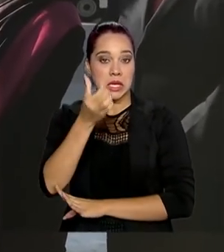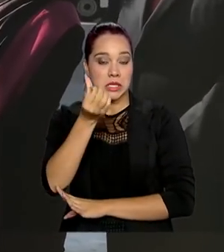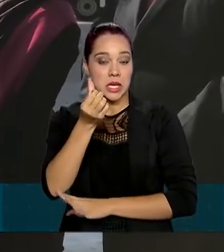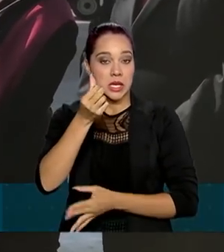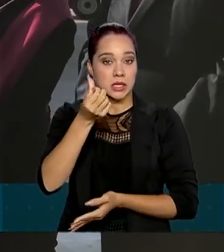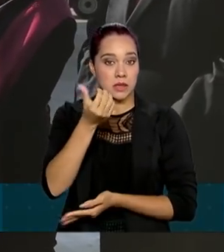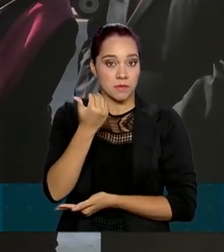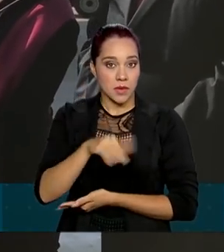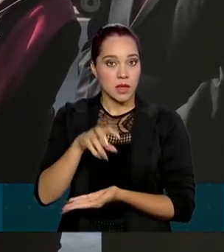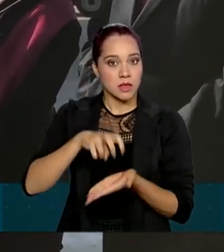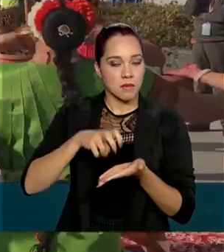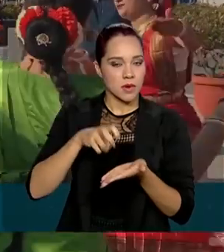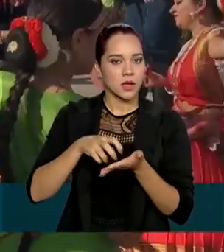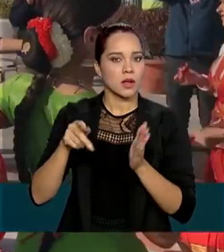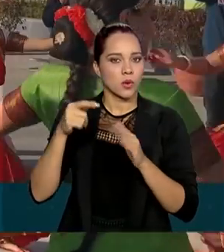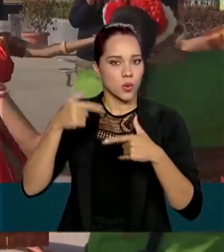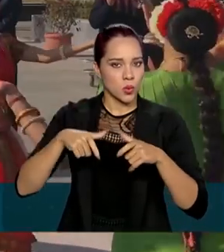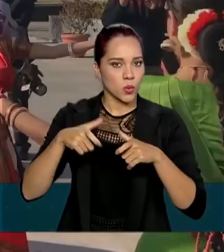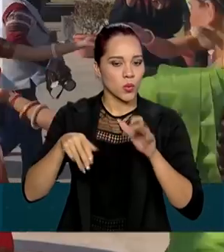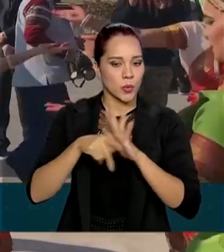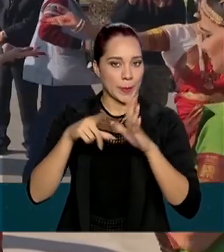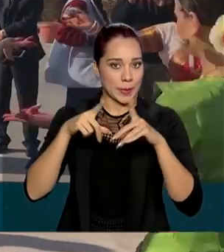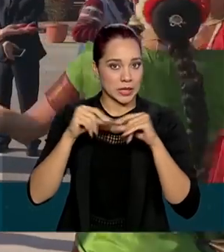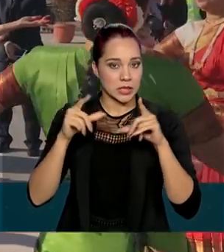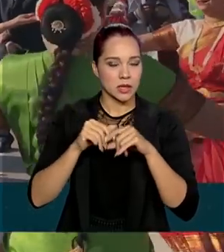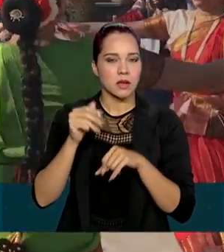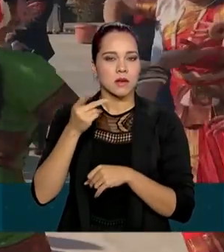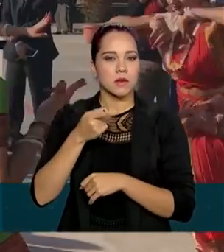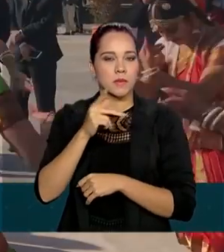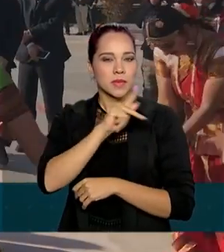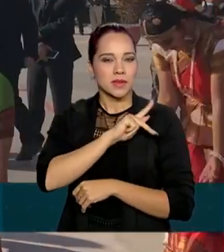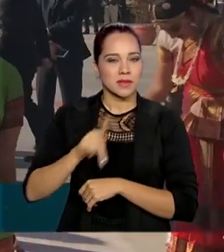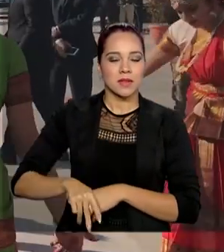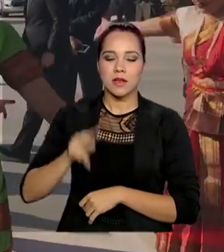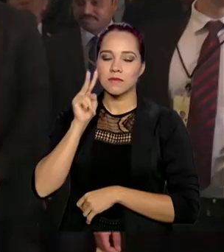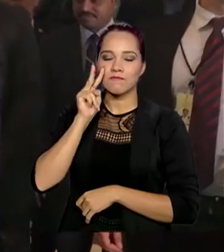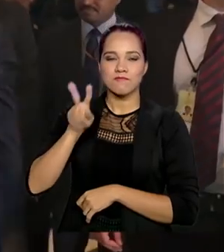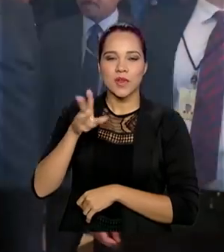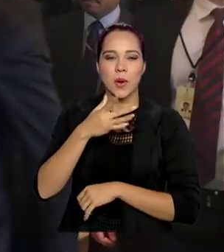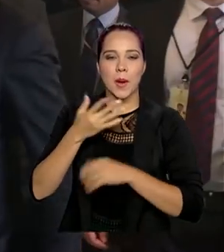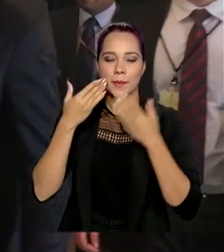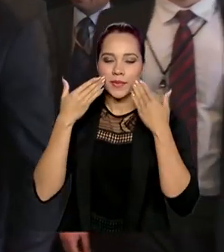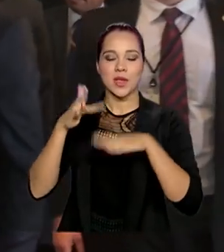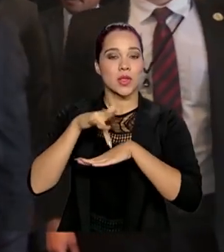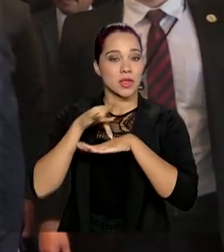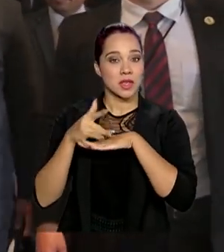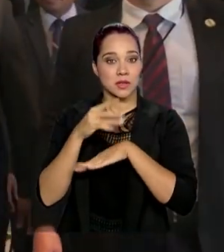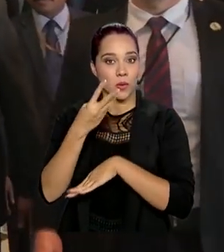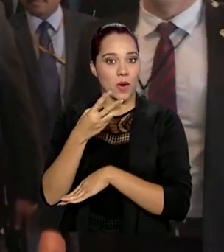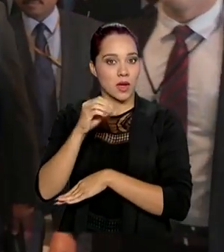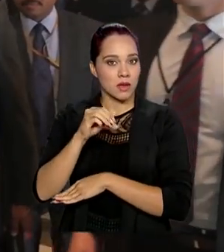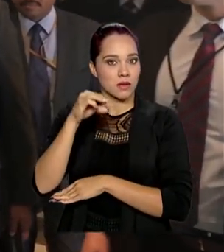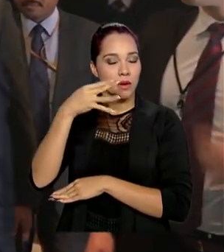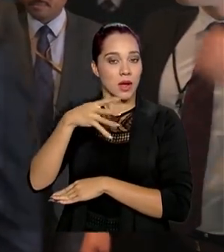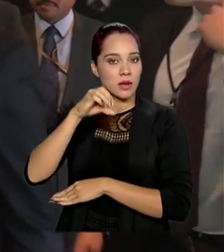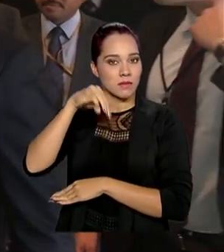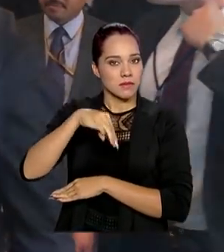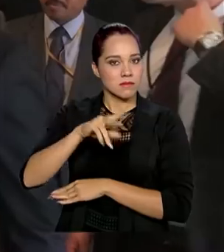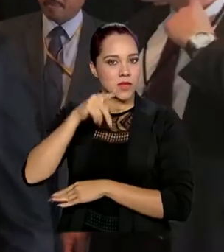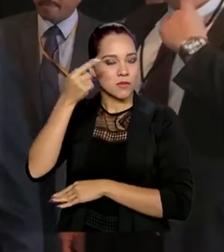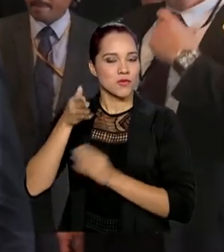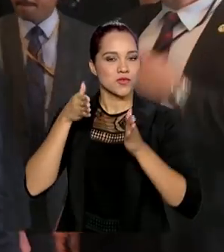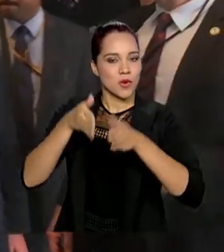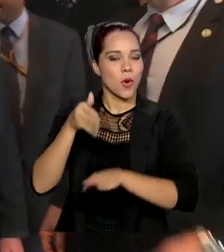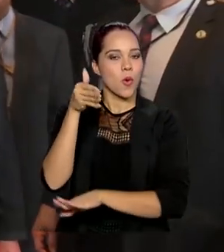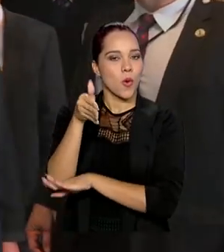manhã horário de brasília o presidente assistiu a uma apresentação de dança e quarenta minutos depois chegou ao hotel